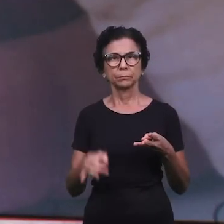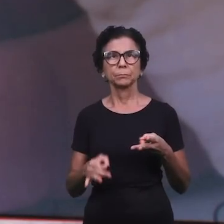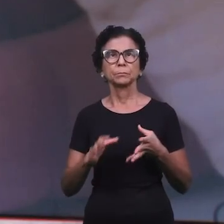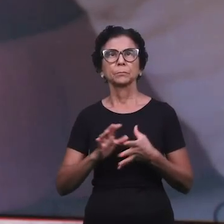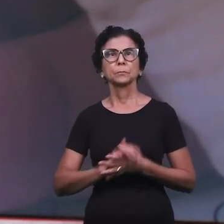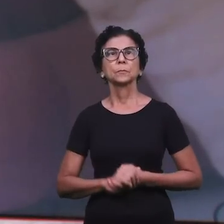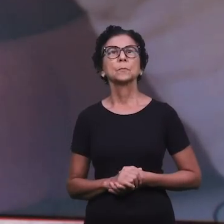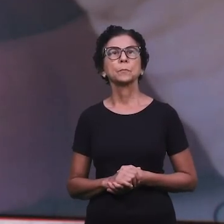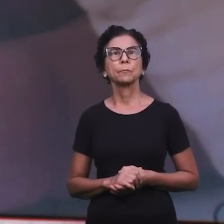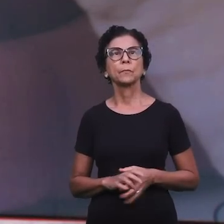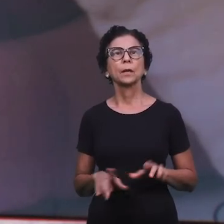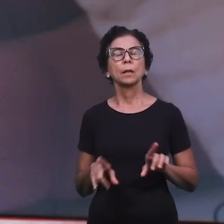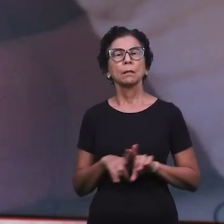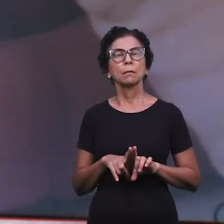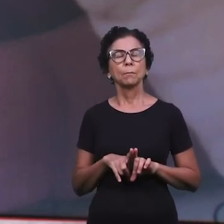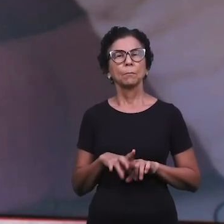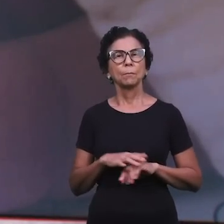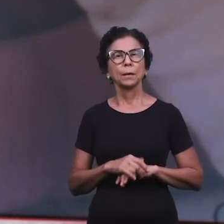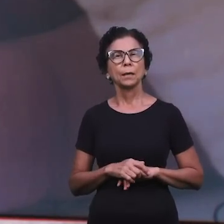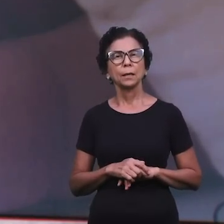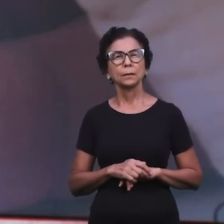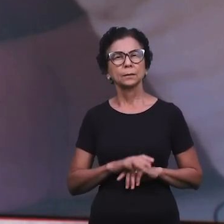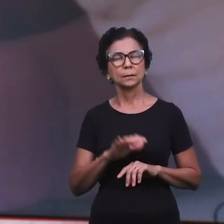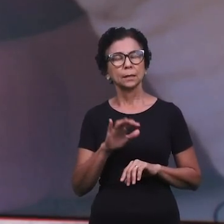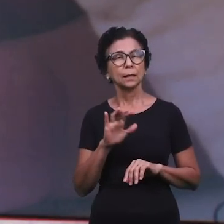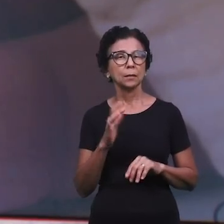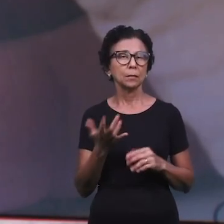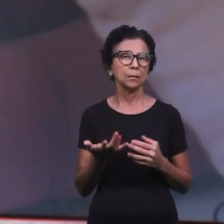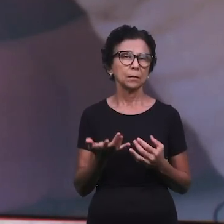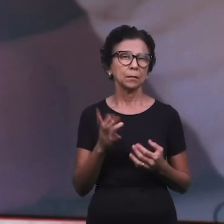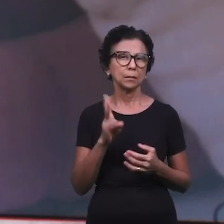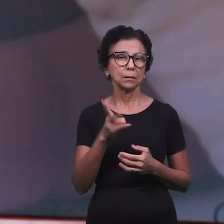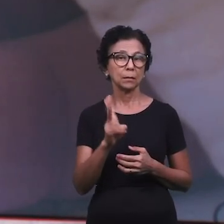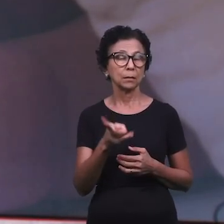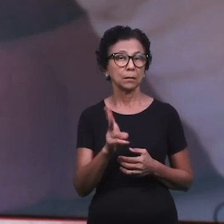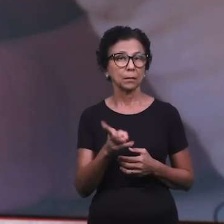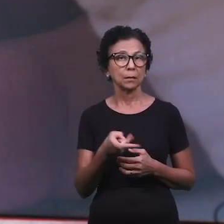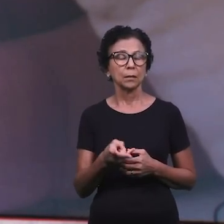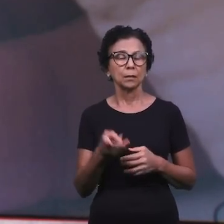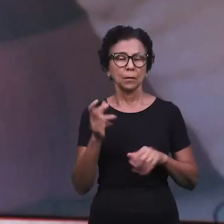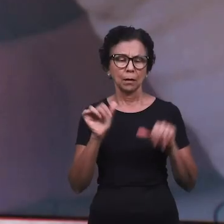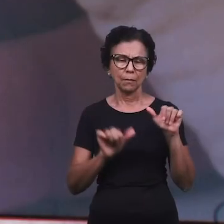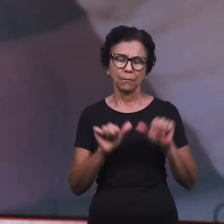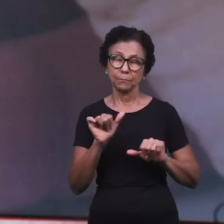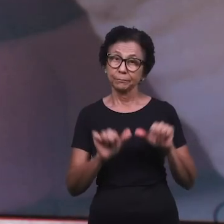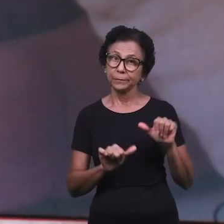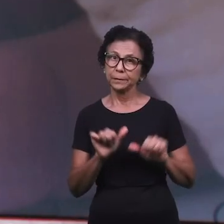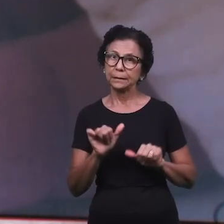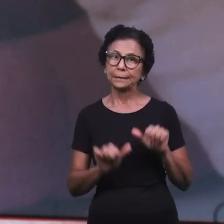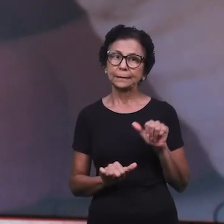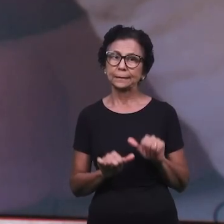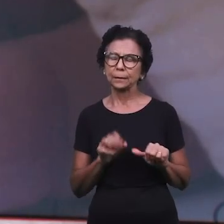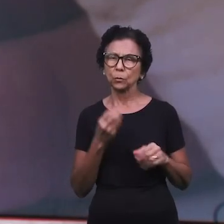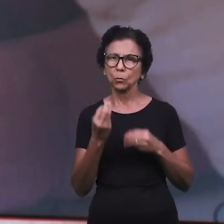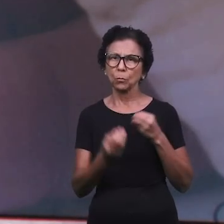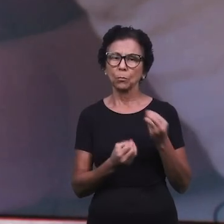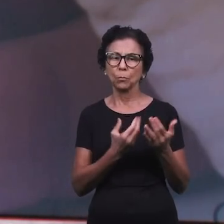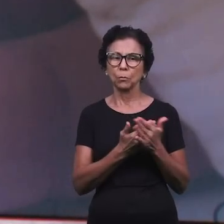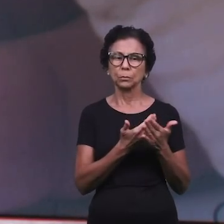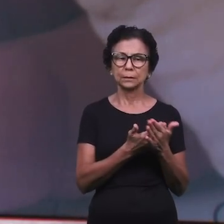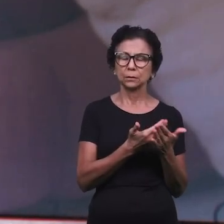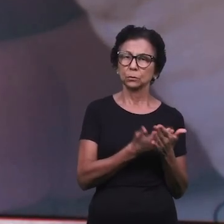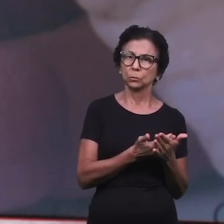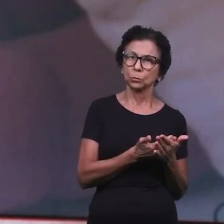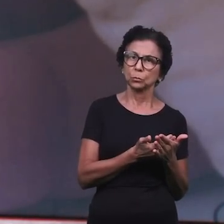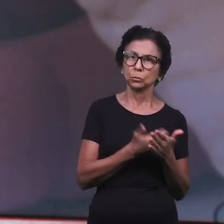E também, ó, uma autoavaliação constante, tá? A gente precisa saber se estamos evoluindo nos